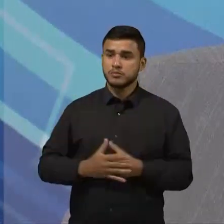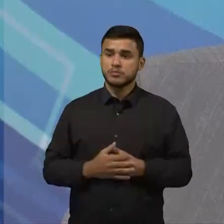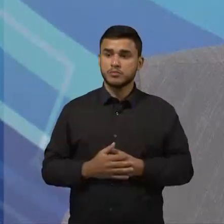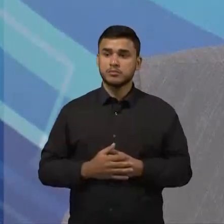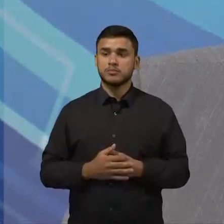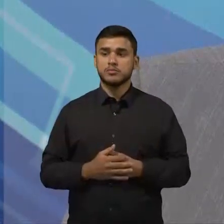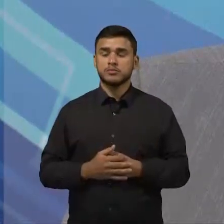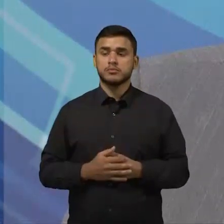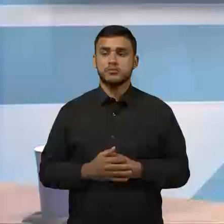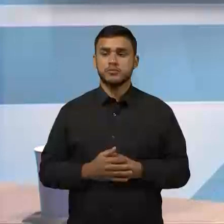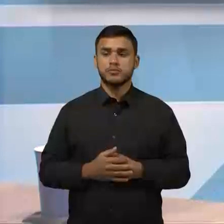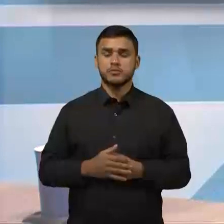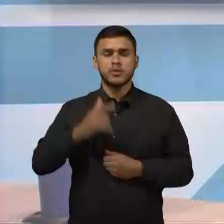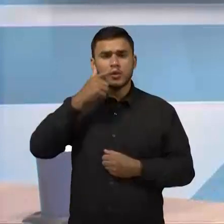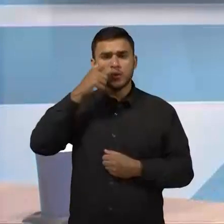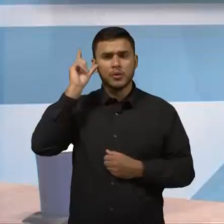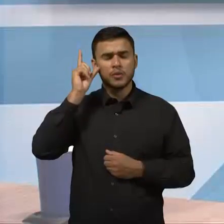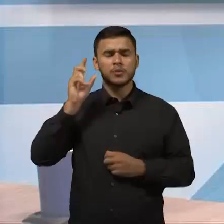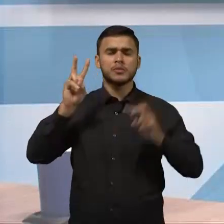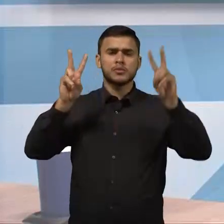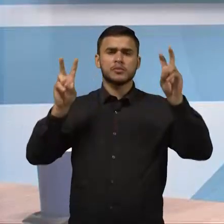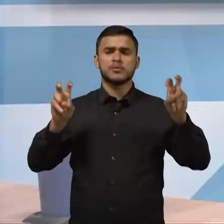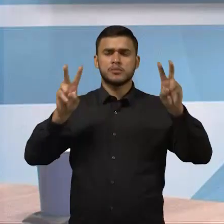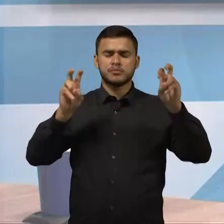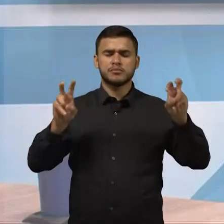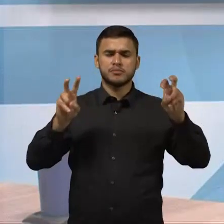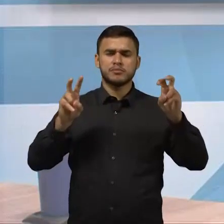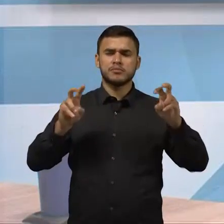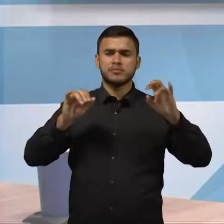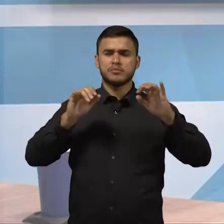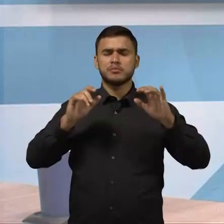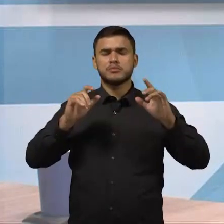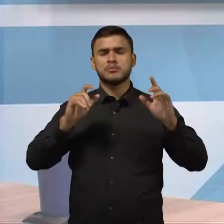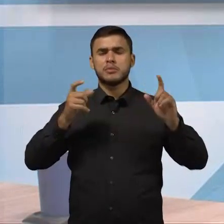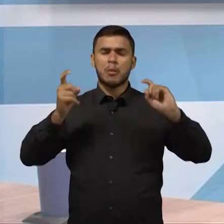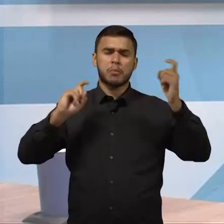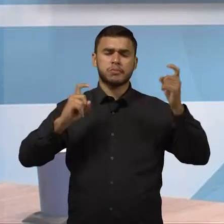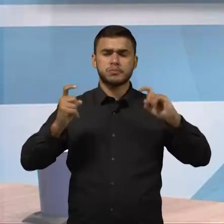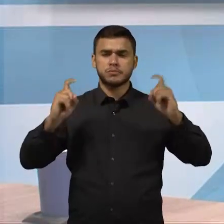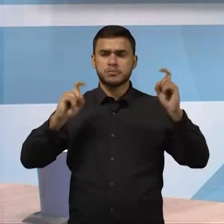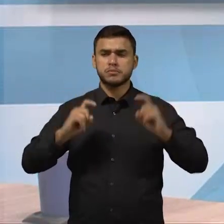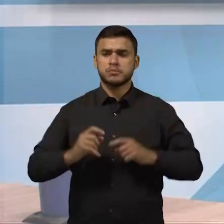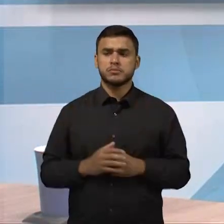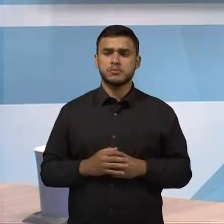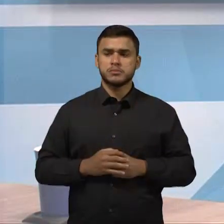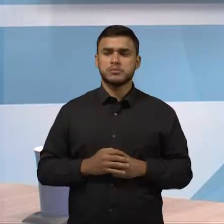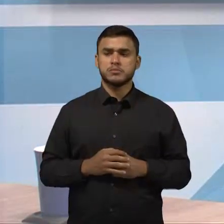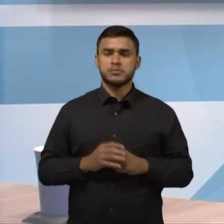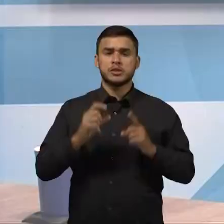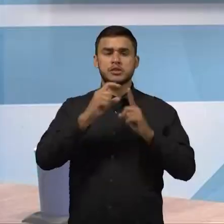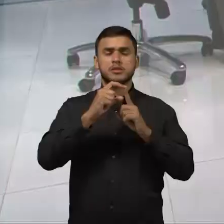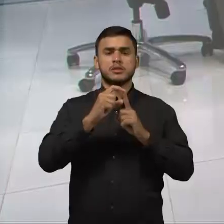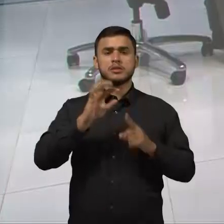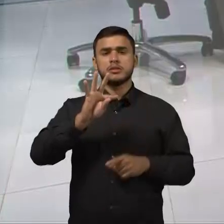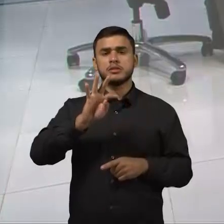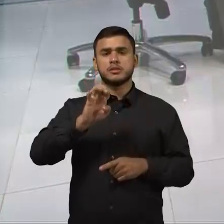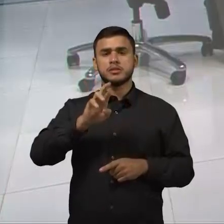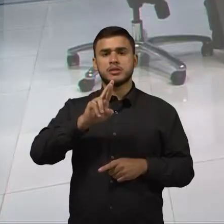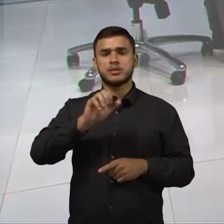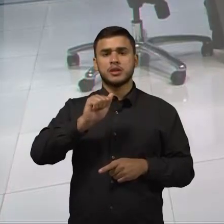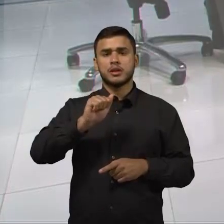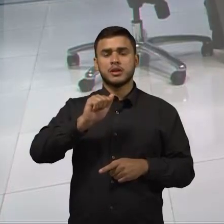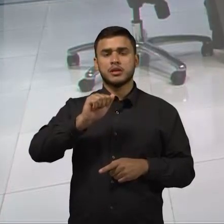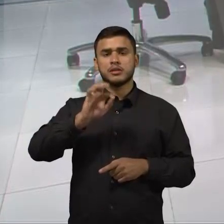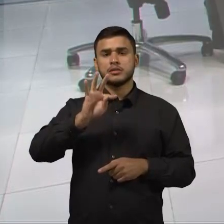termo, ontem nunca se ouviu tanto juridiquês como na semana que passou. A palavra teratologia